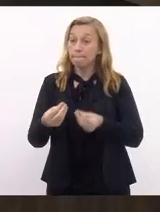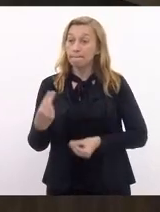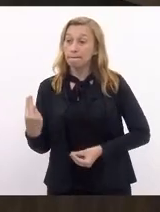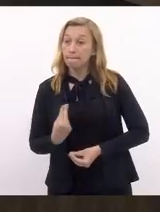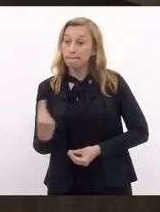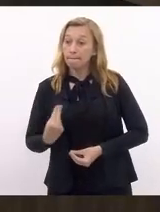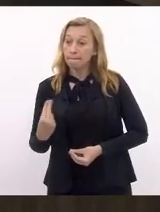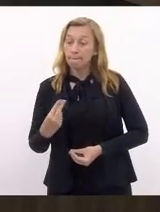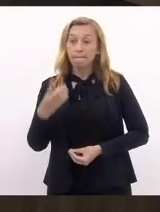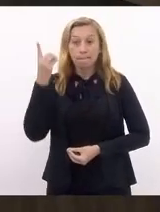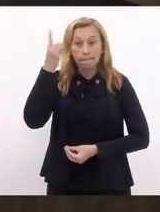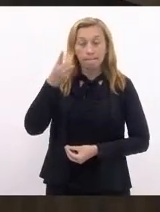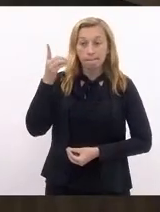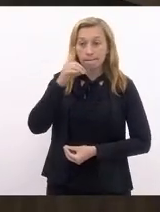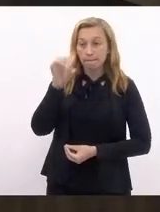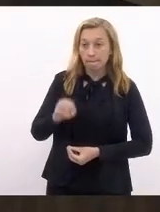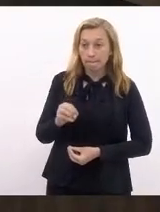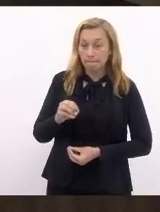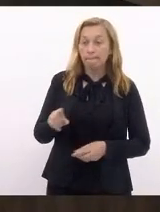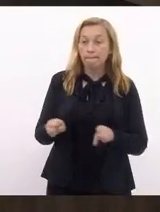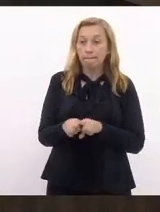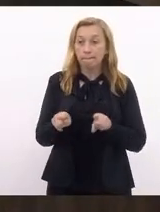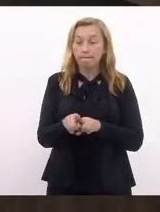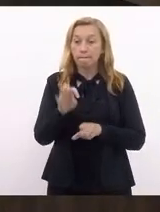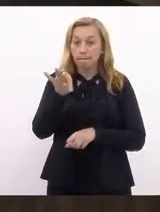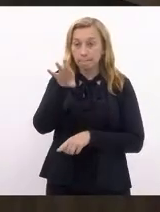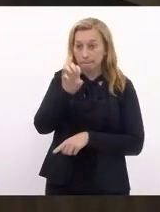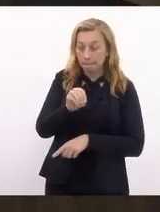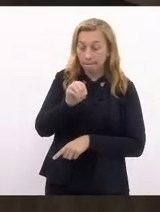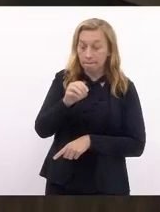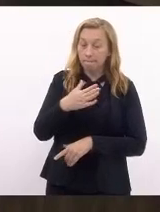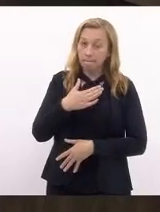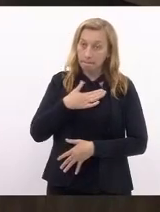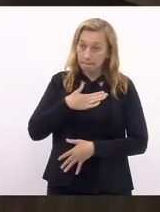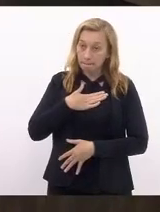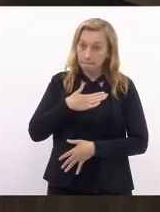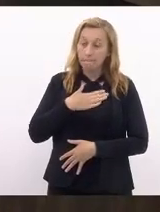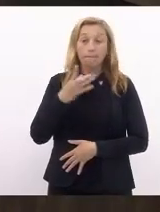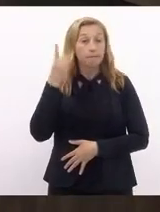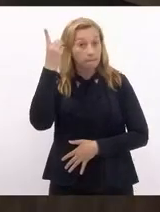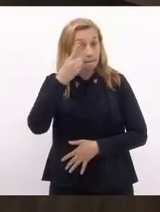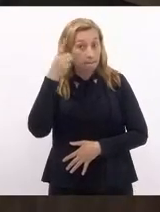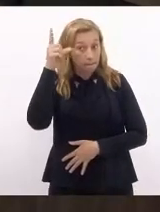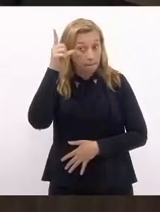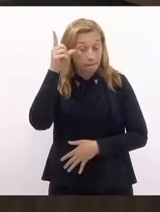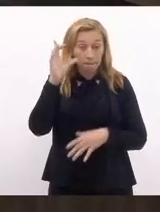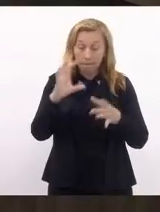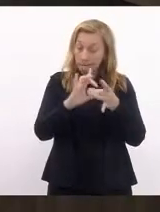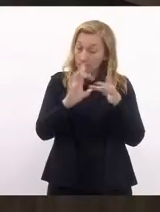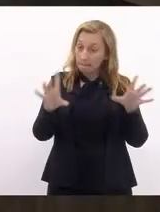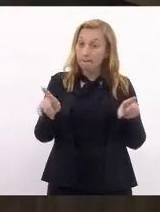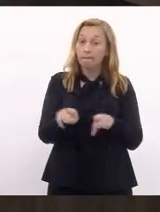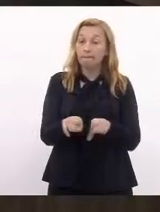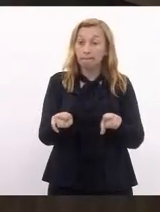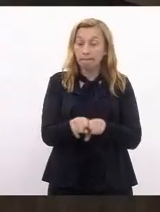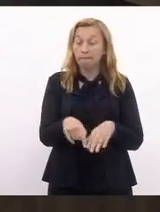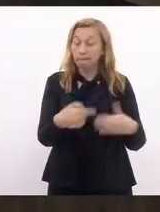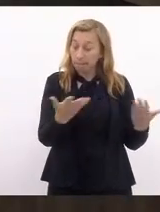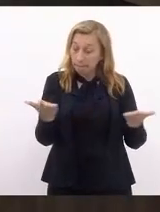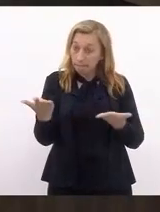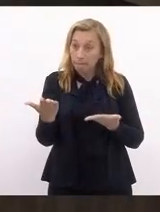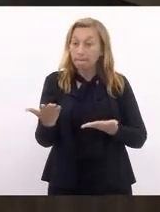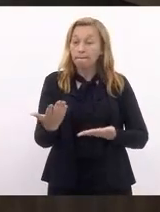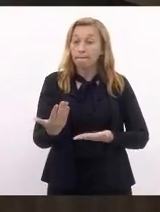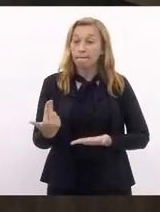nem o deputado Subtenente Bernardo da minha parte da deputada Lucinha já tá